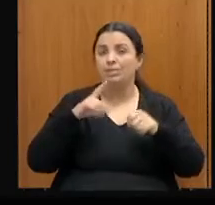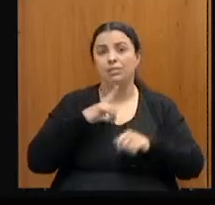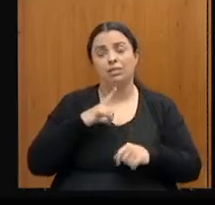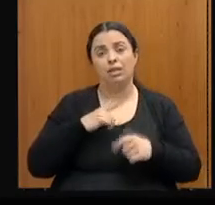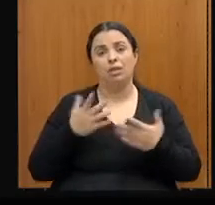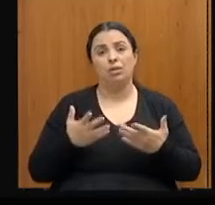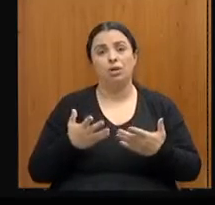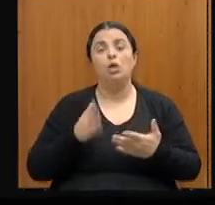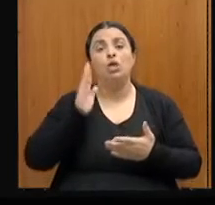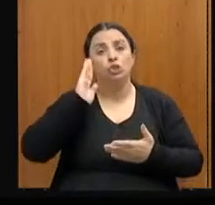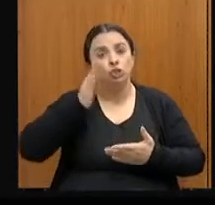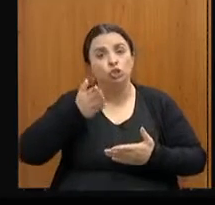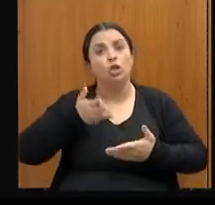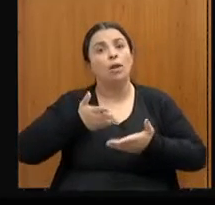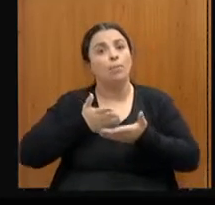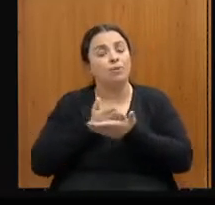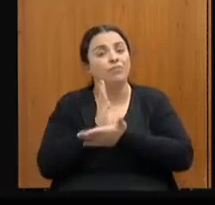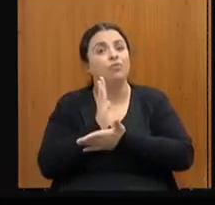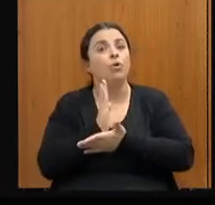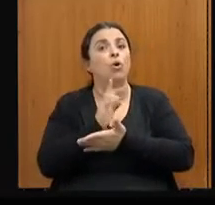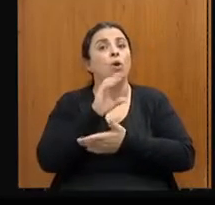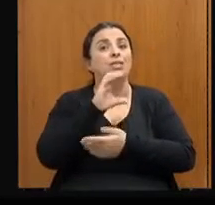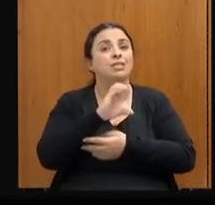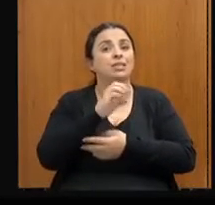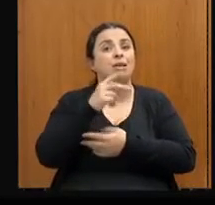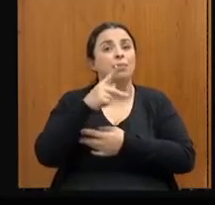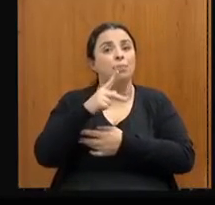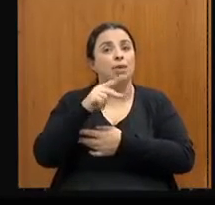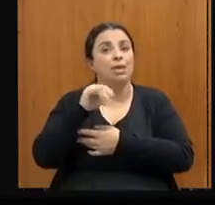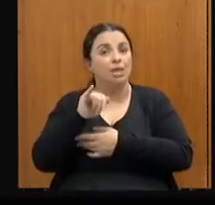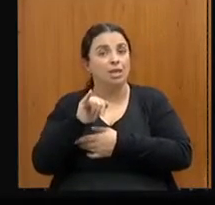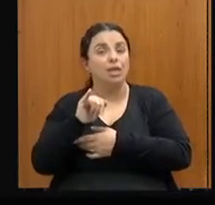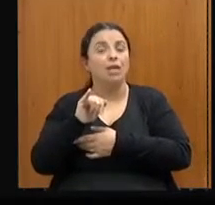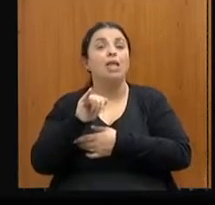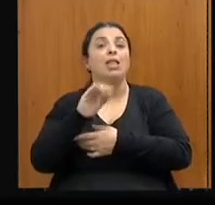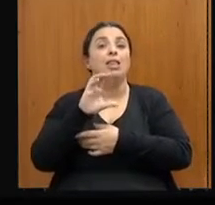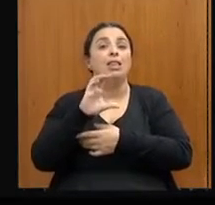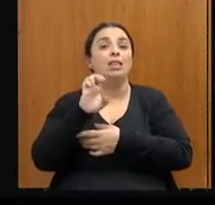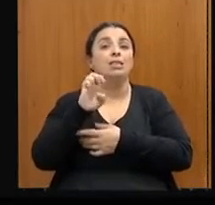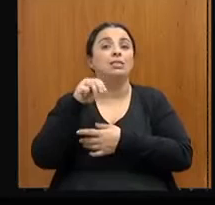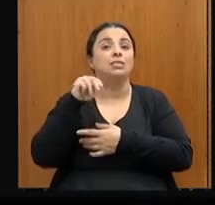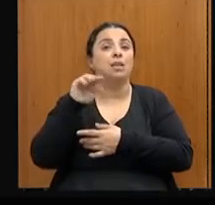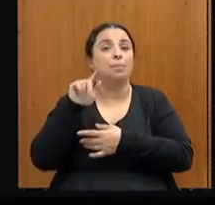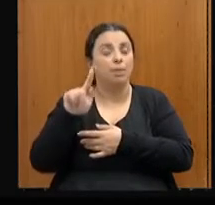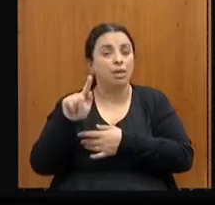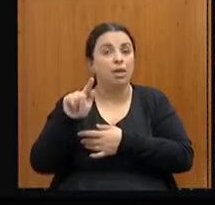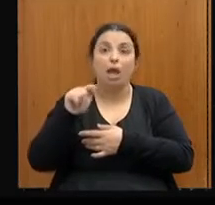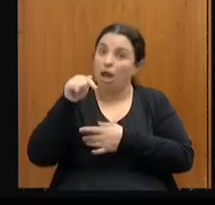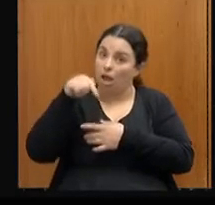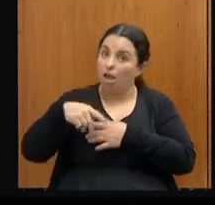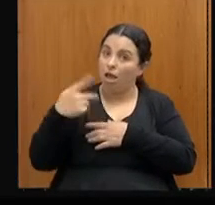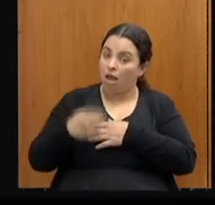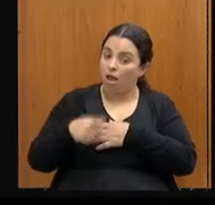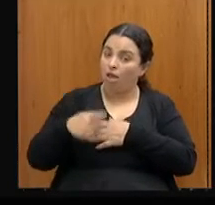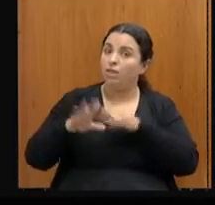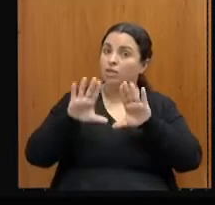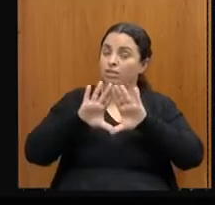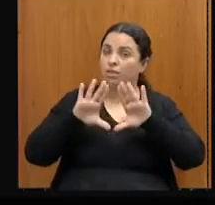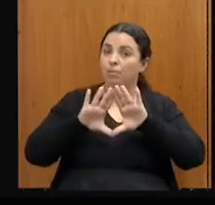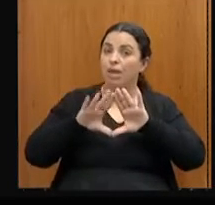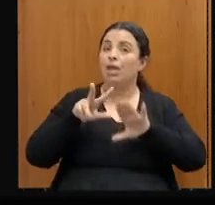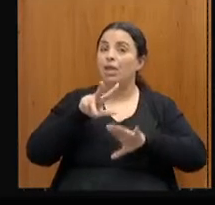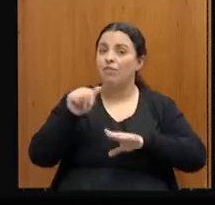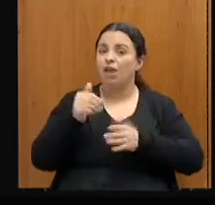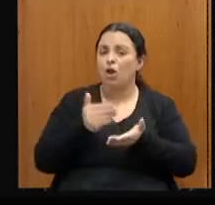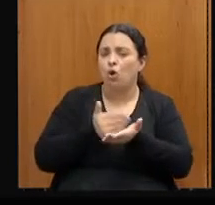aprovada foi aprovada uma CPI do nosso da Cemig Pensa a sobrando Latina que deve começar o seu trabalho